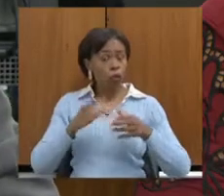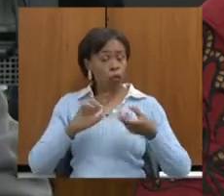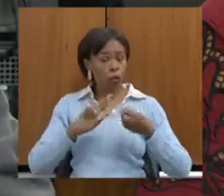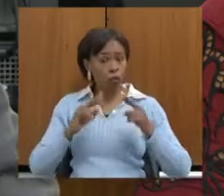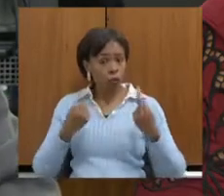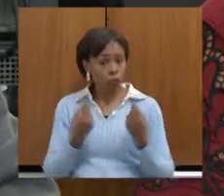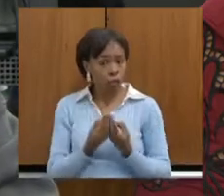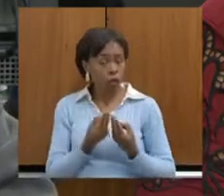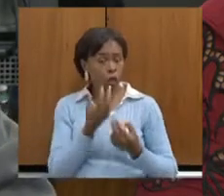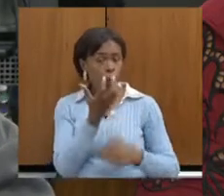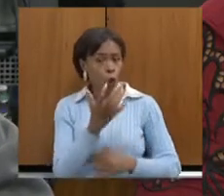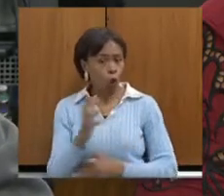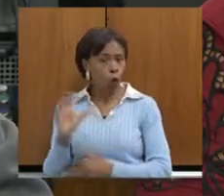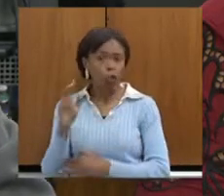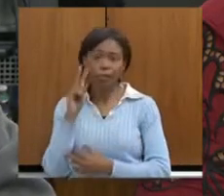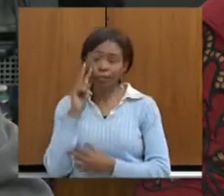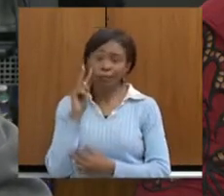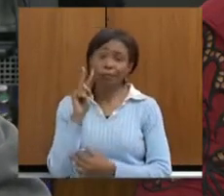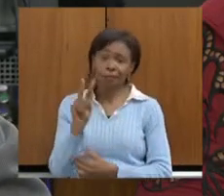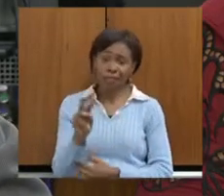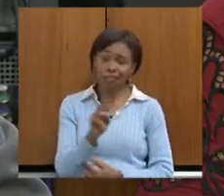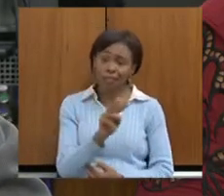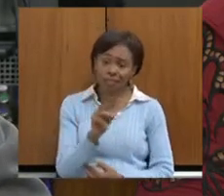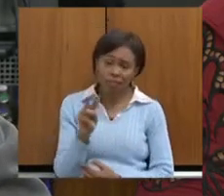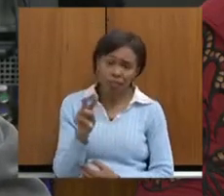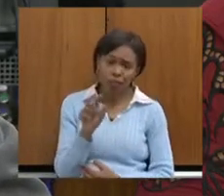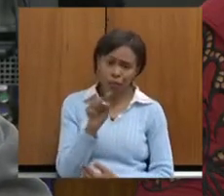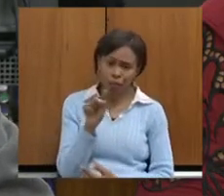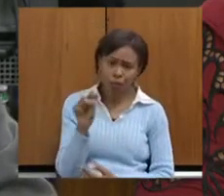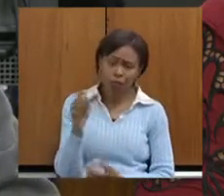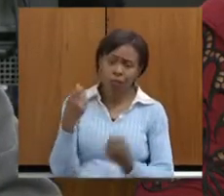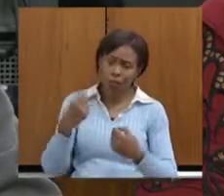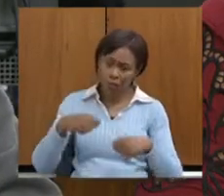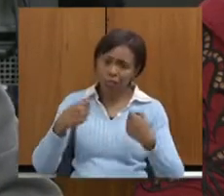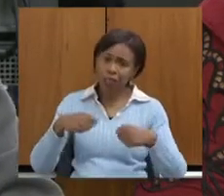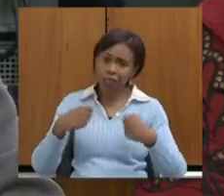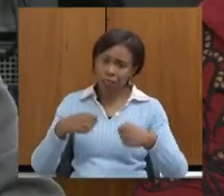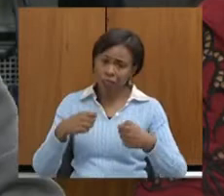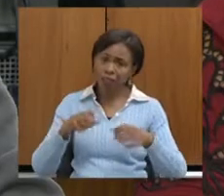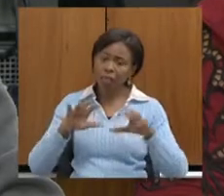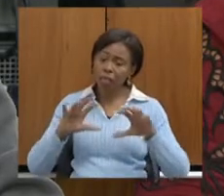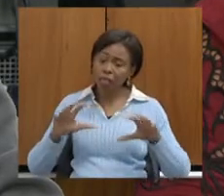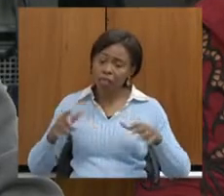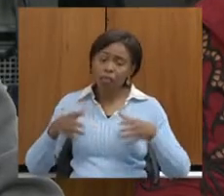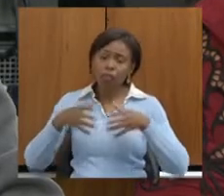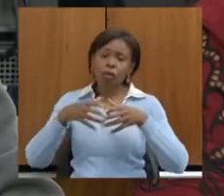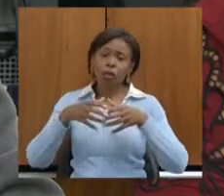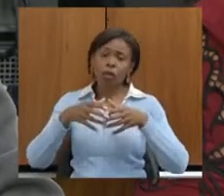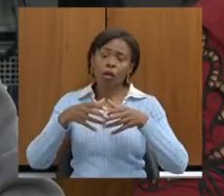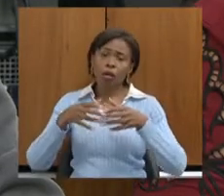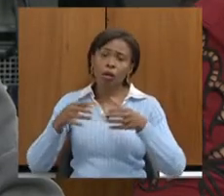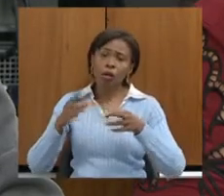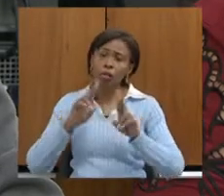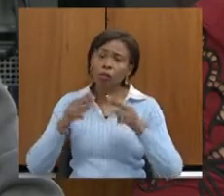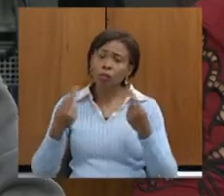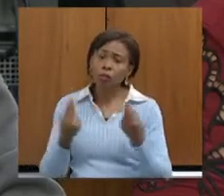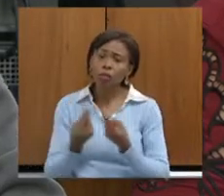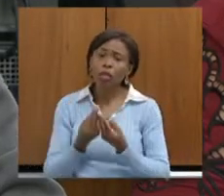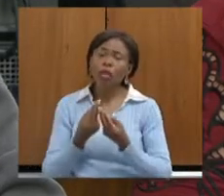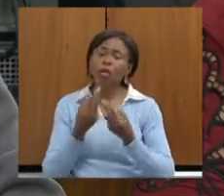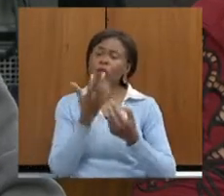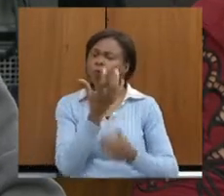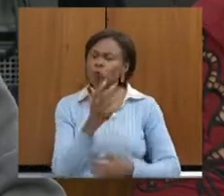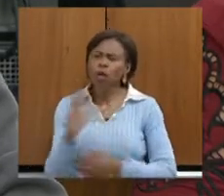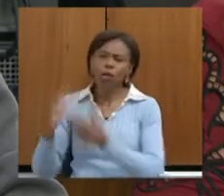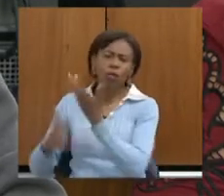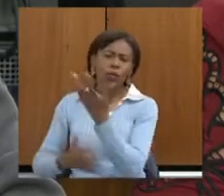vê nos olhos de vocês a necessidade de ter realmente essa conversão com lógica essa Ecologia integral né